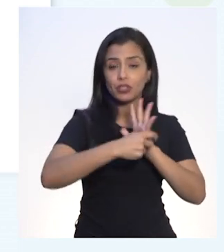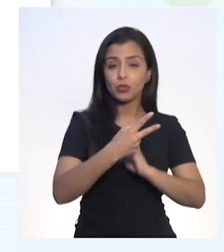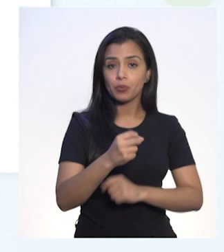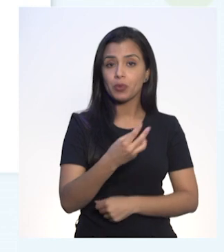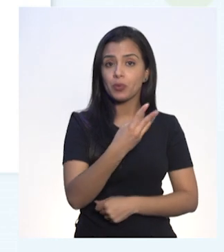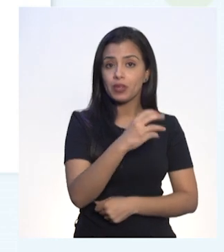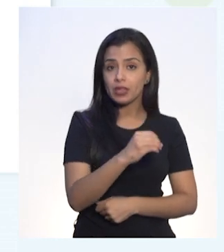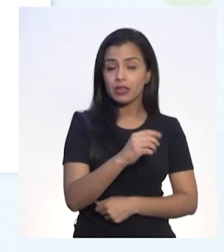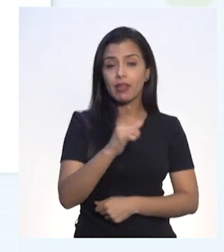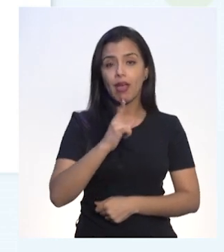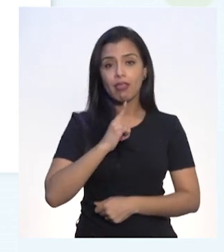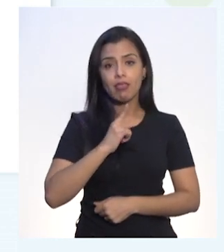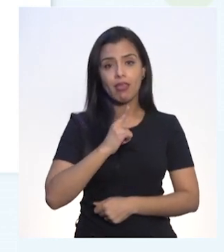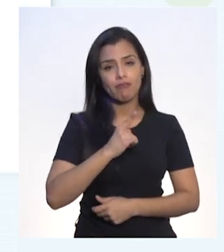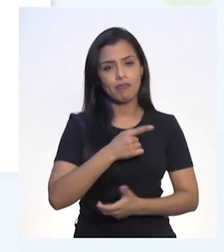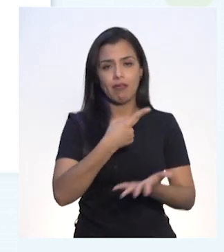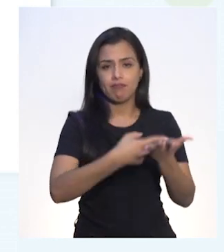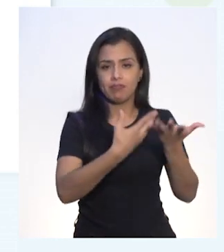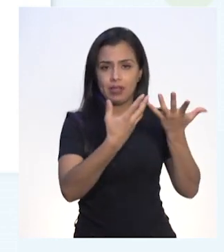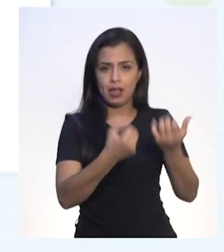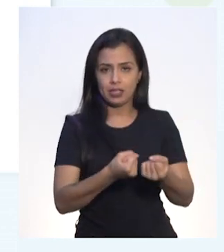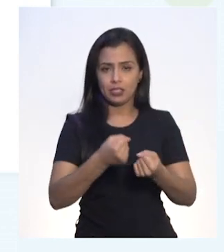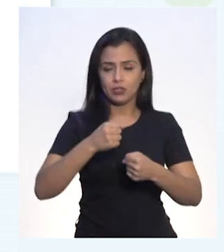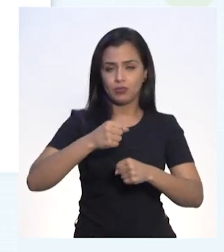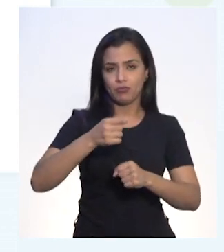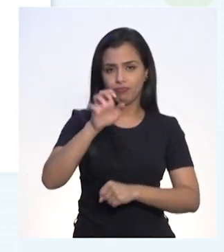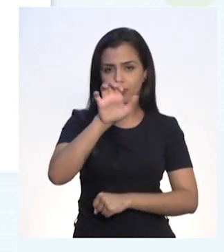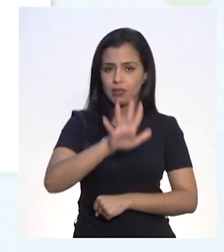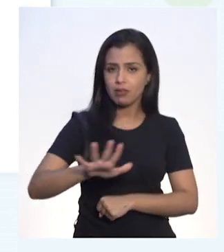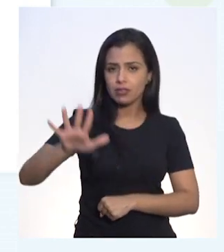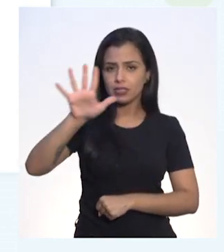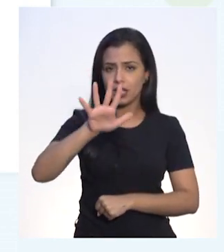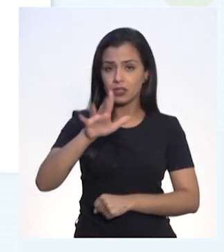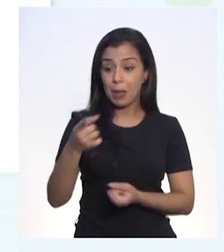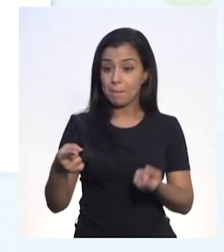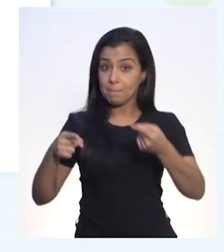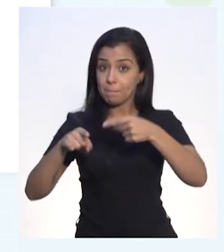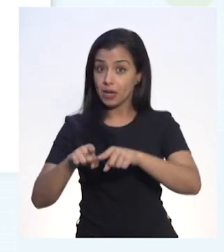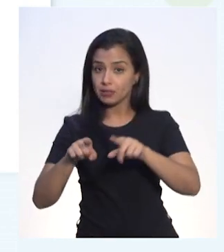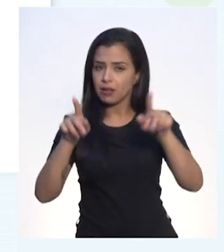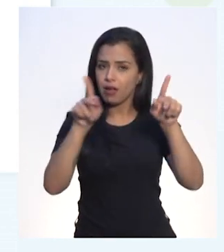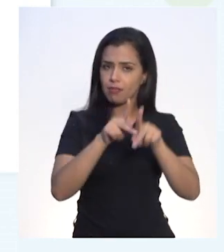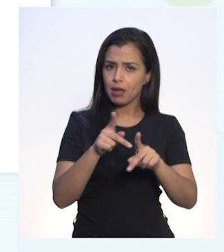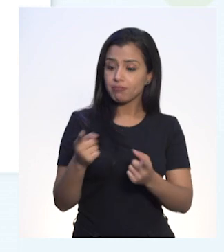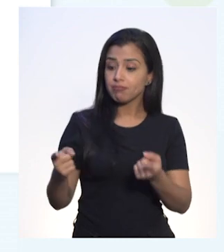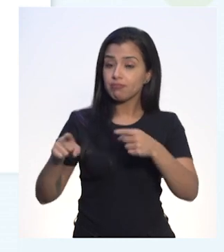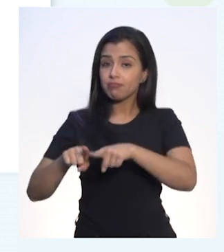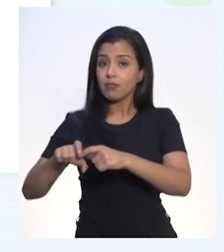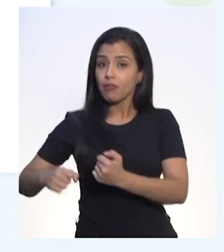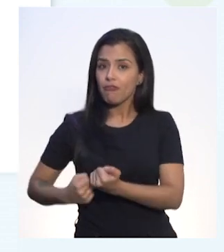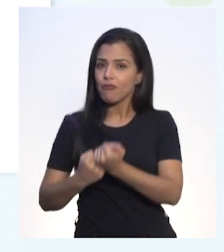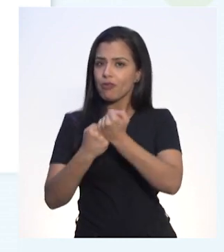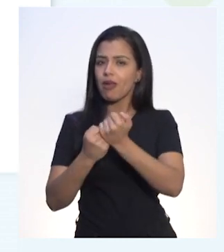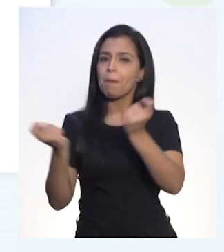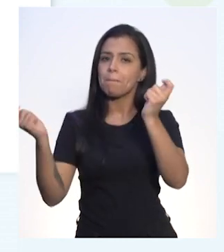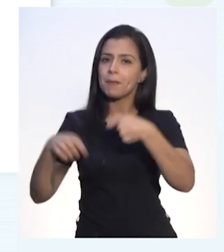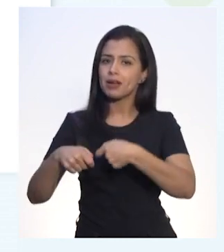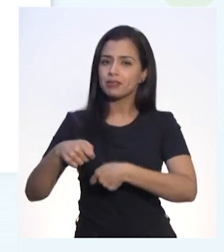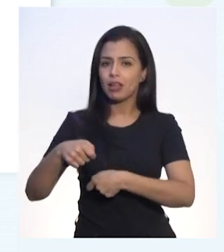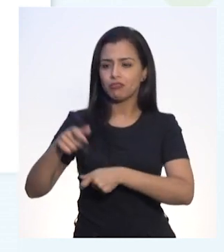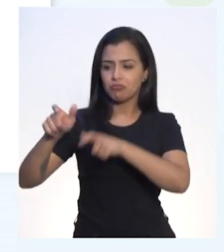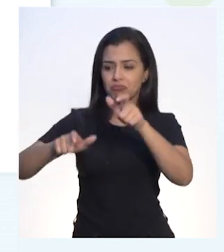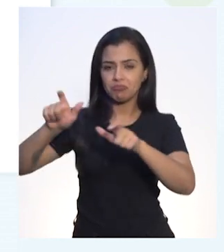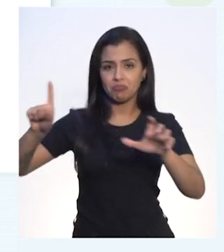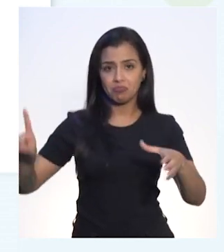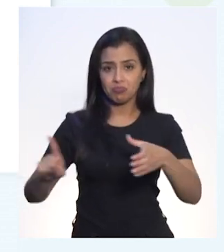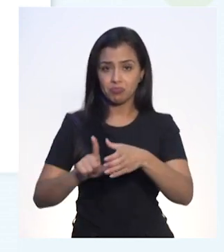adotadas pelos Estados-membros: parcerias e paz. Parcerias fortalecem as capacidades de os participantes